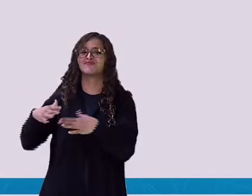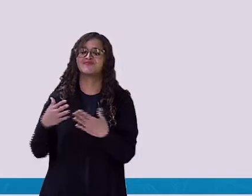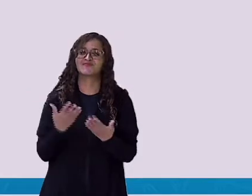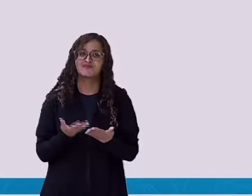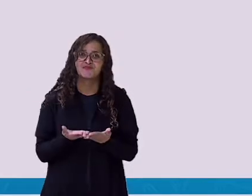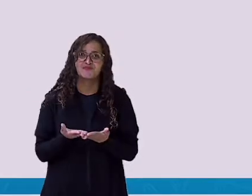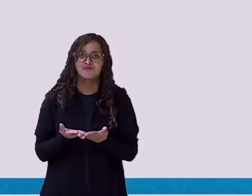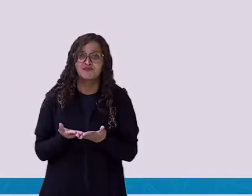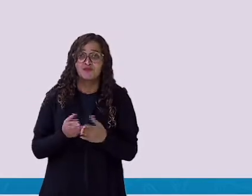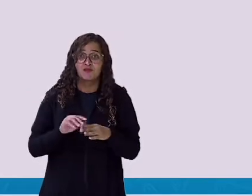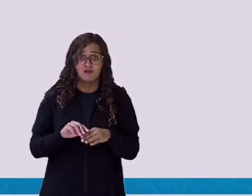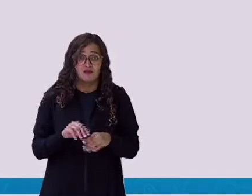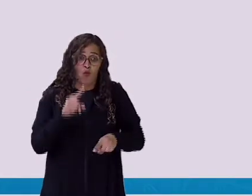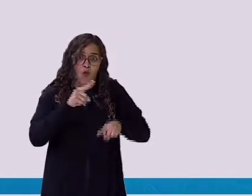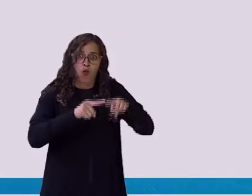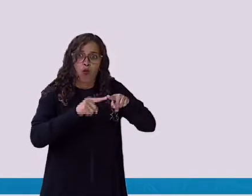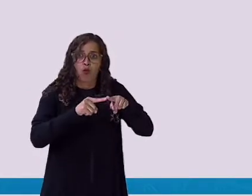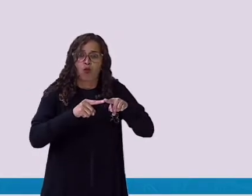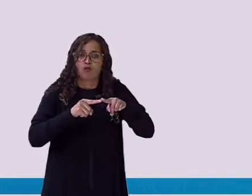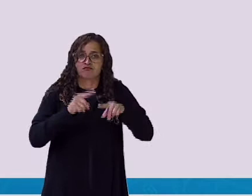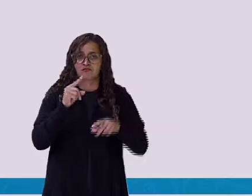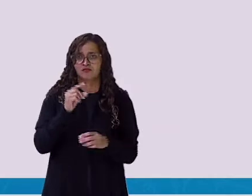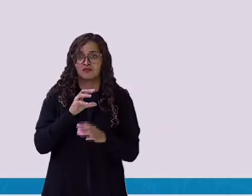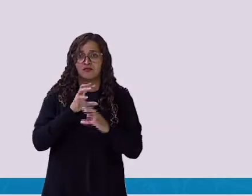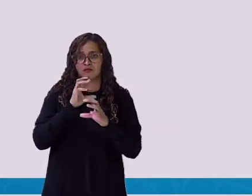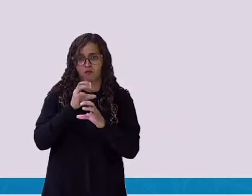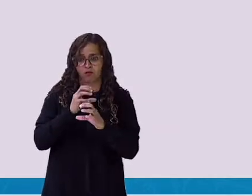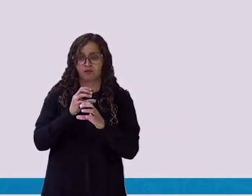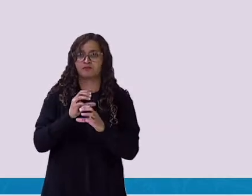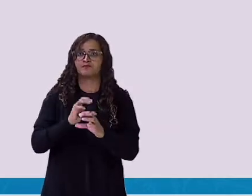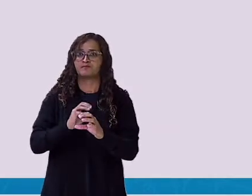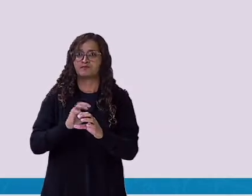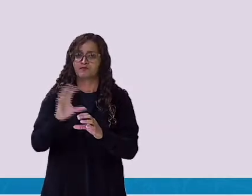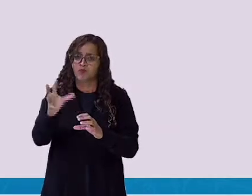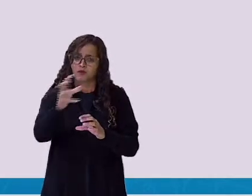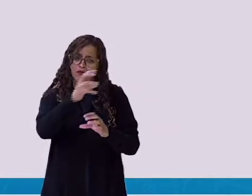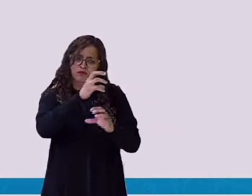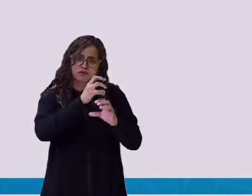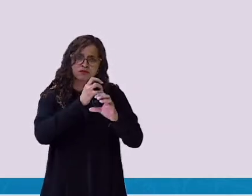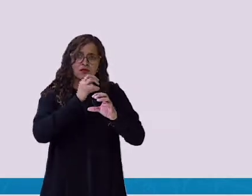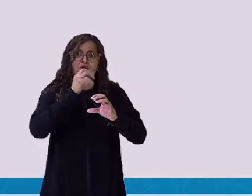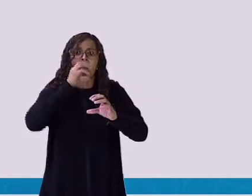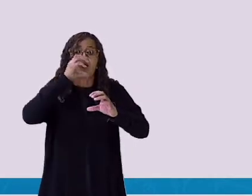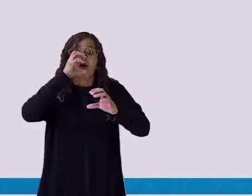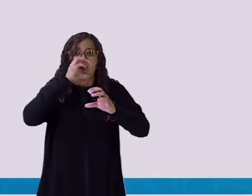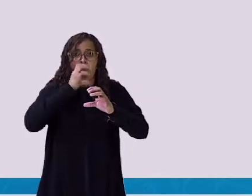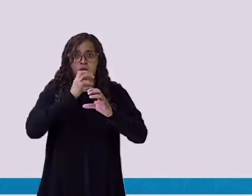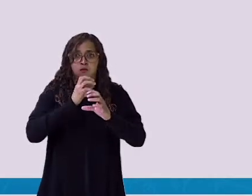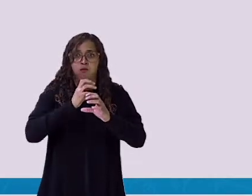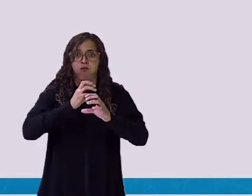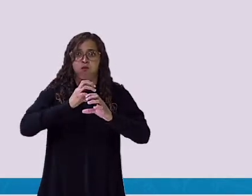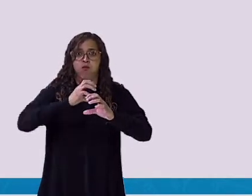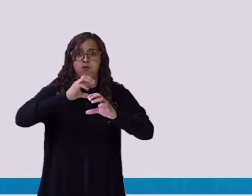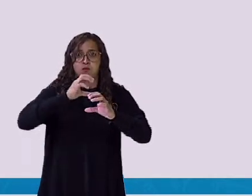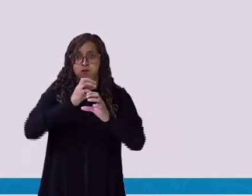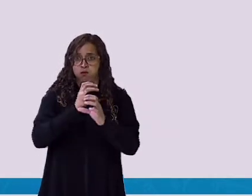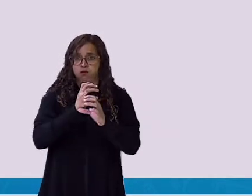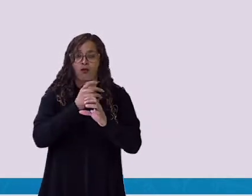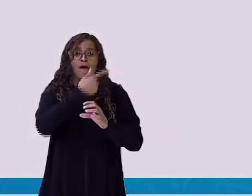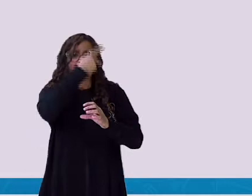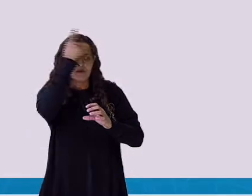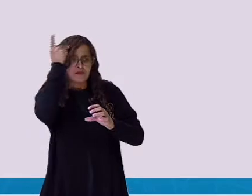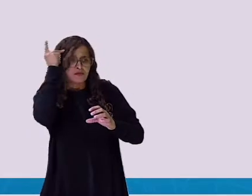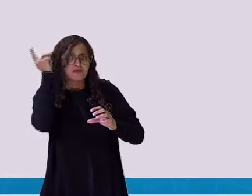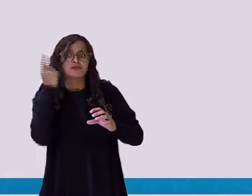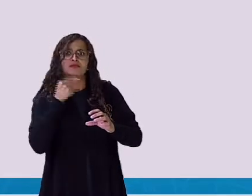então dos instrumentos de sopro. São aqueles instrumentos que produzem som do sopro de um